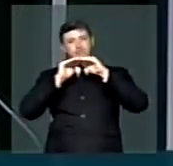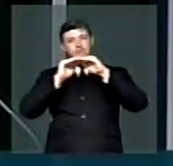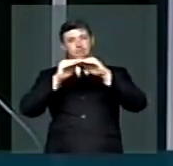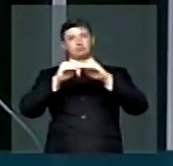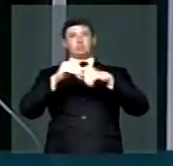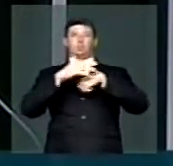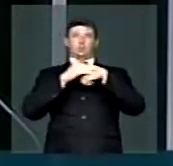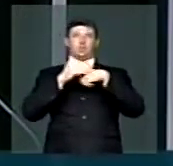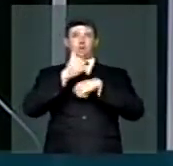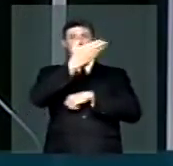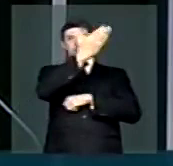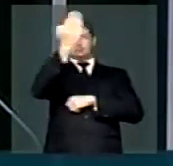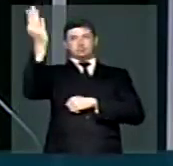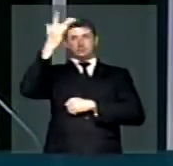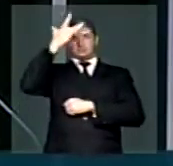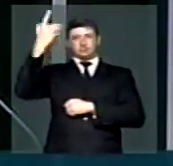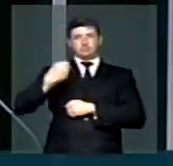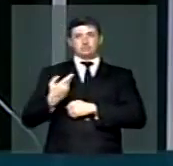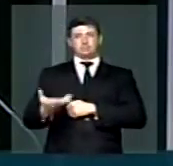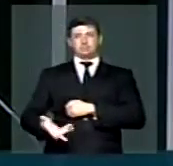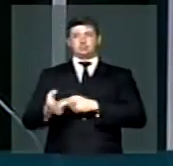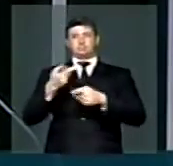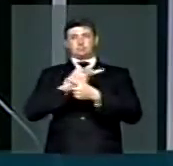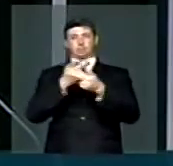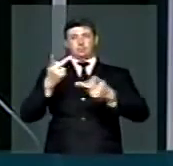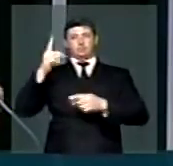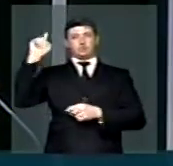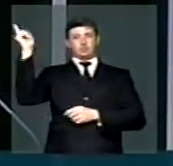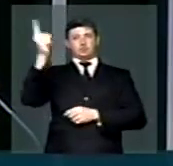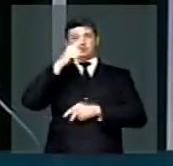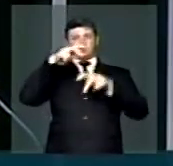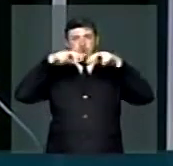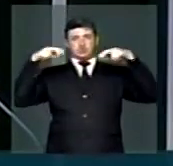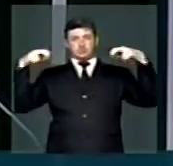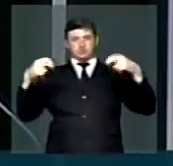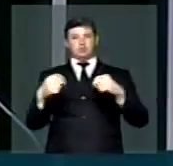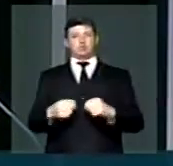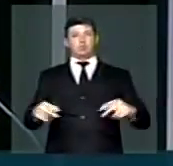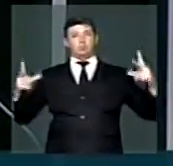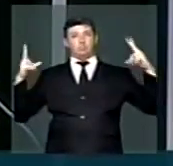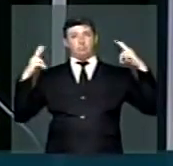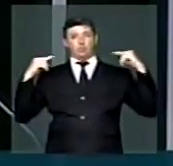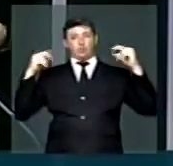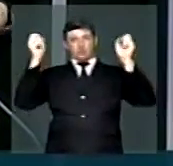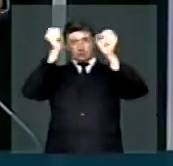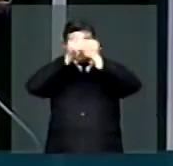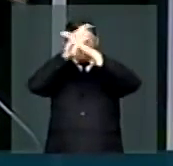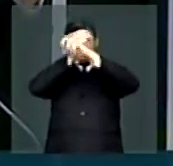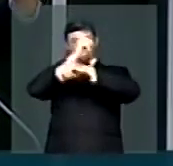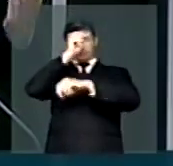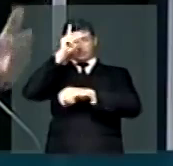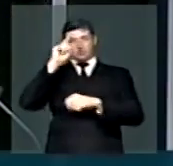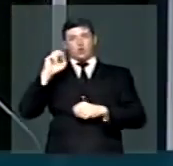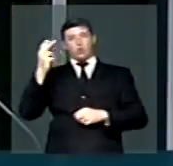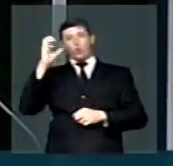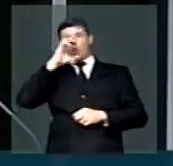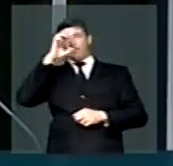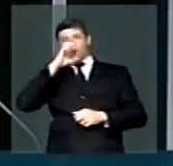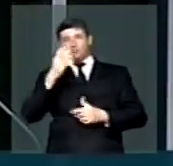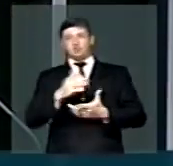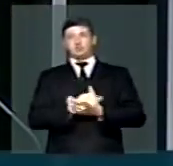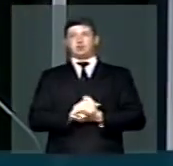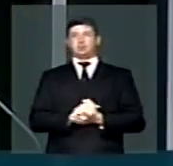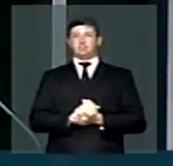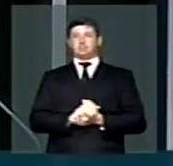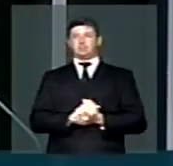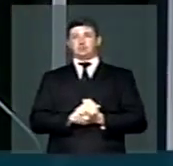carinhosamente aos nossos visitantes, aos motoristas de ambulância ou de emergência que